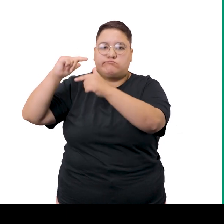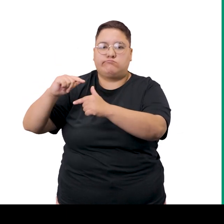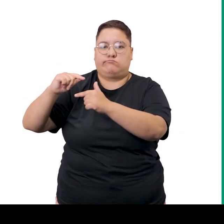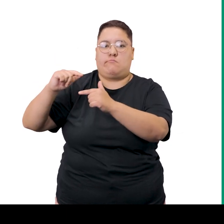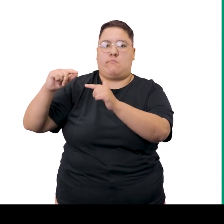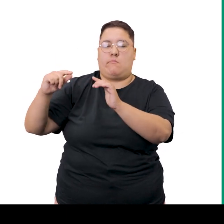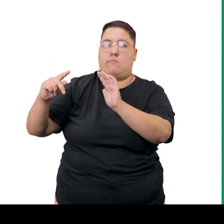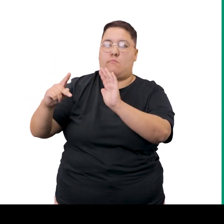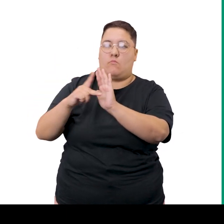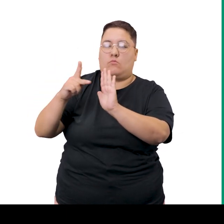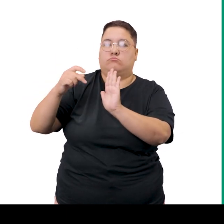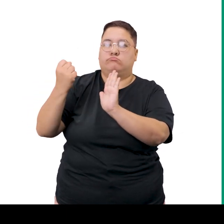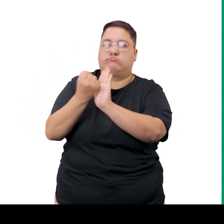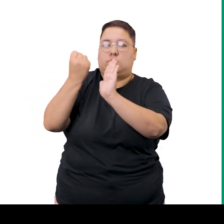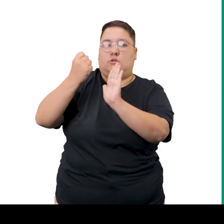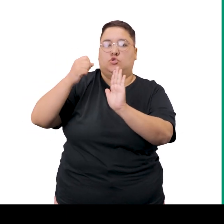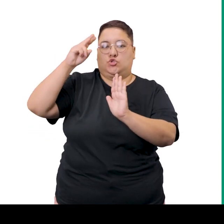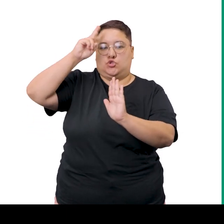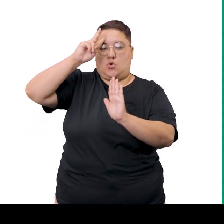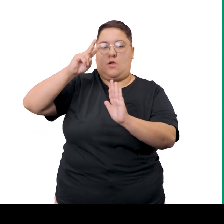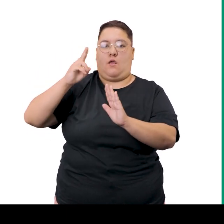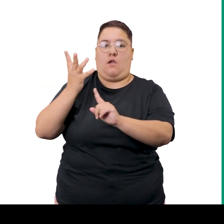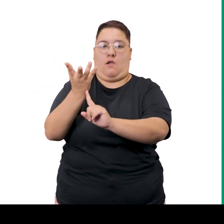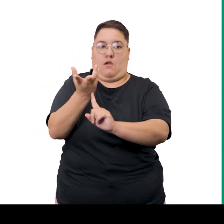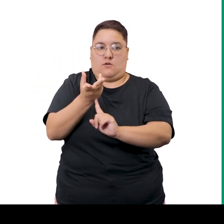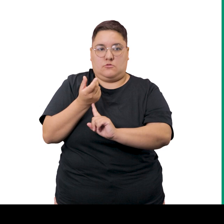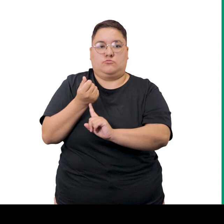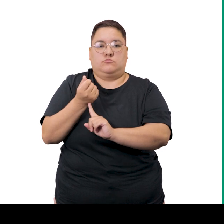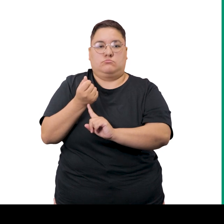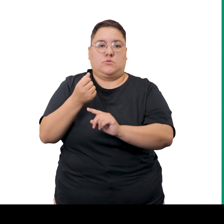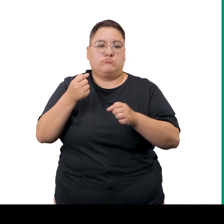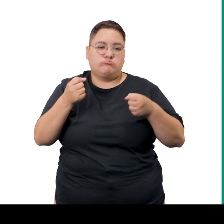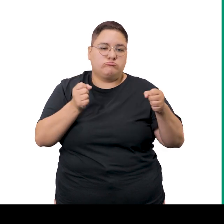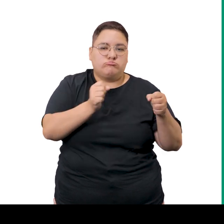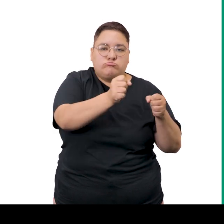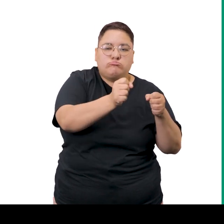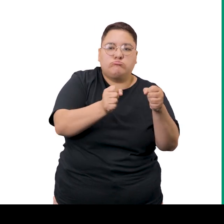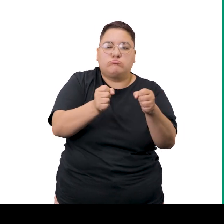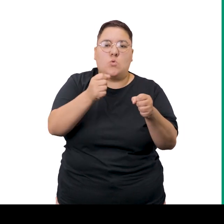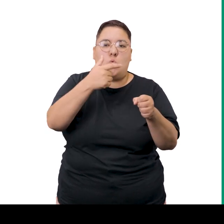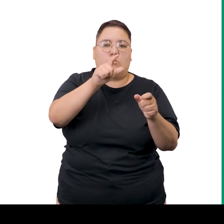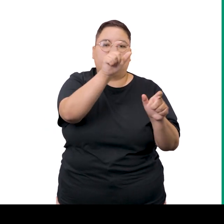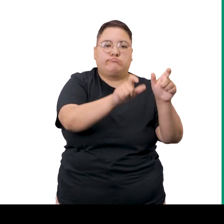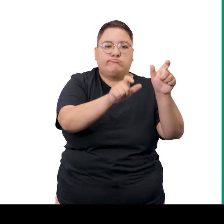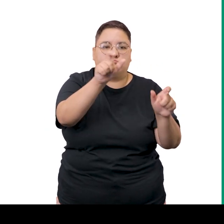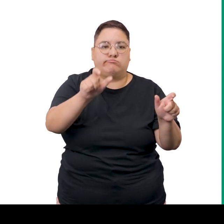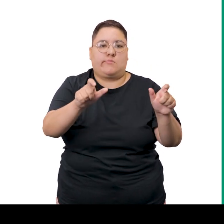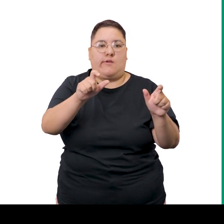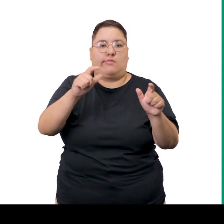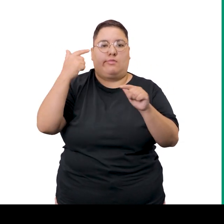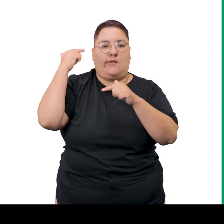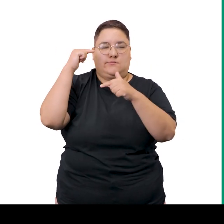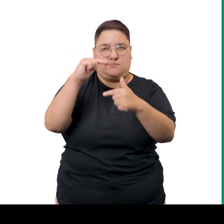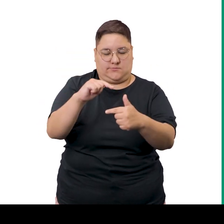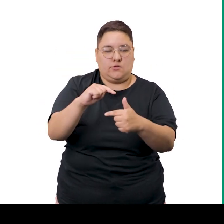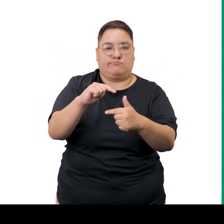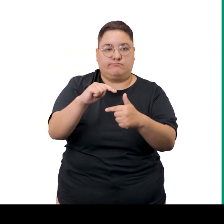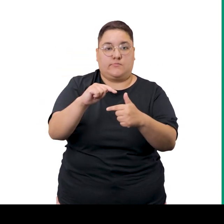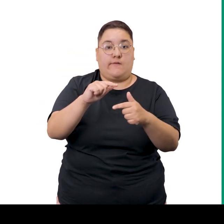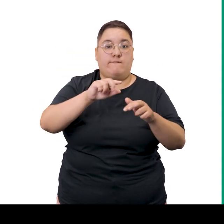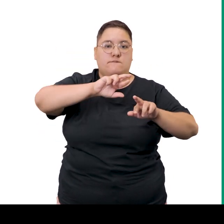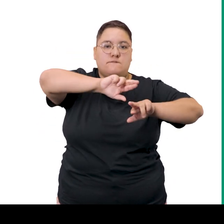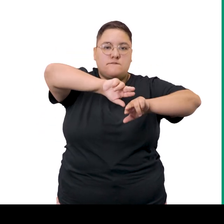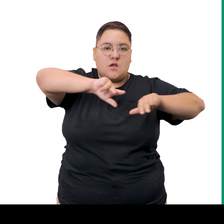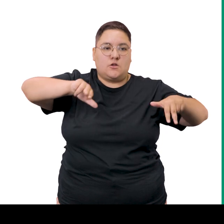representação legitimadas pela história da arte para inserir outros sujeitos nessa tradição, capturando a construção de